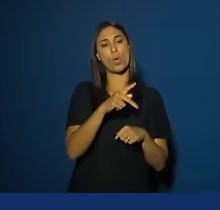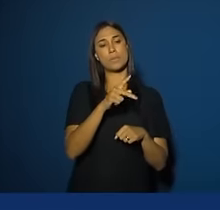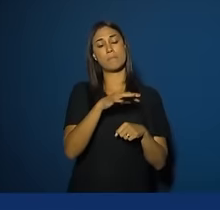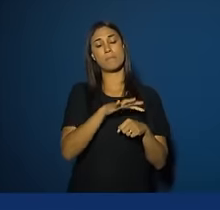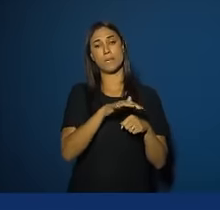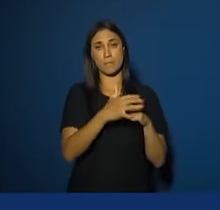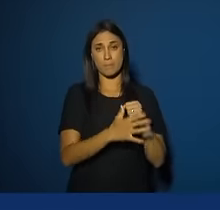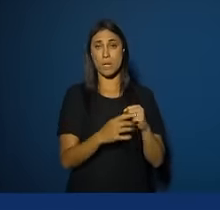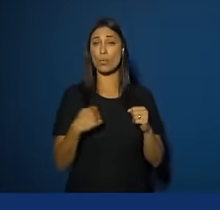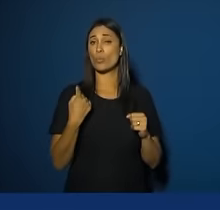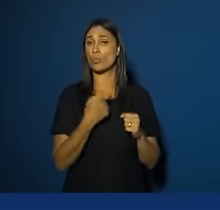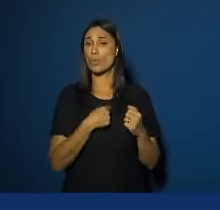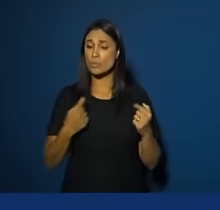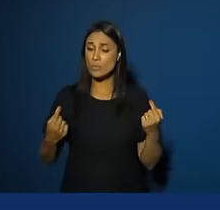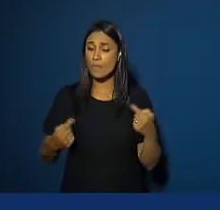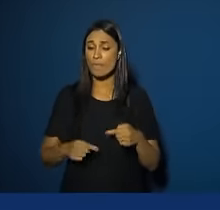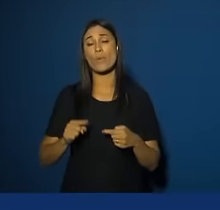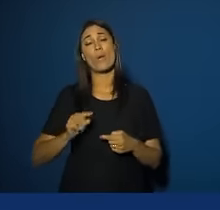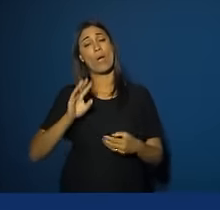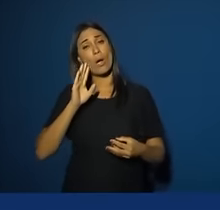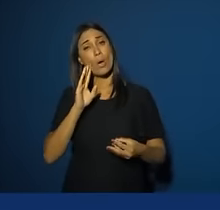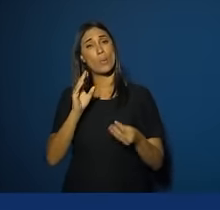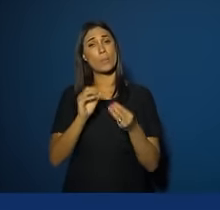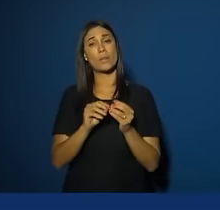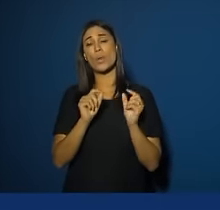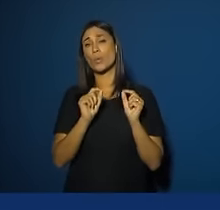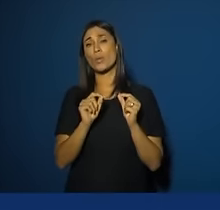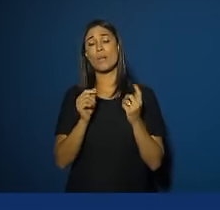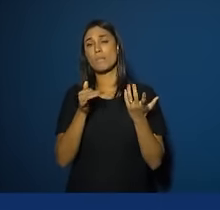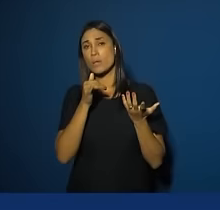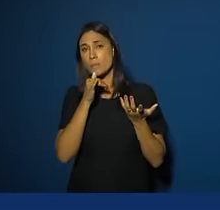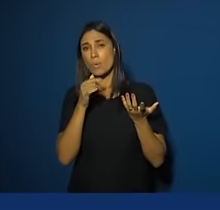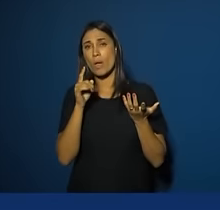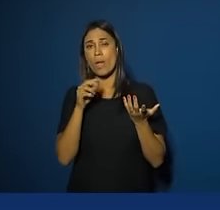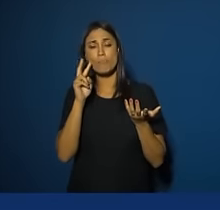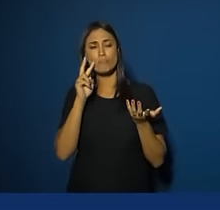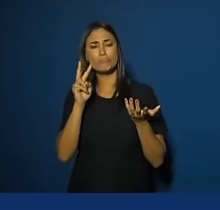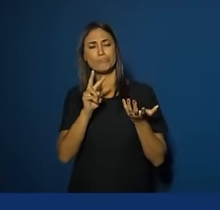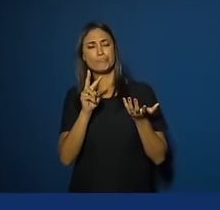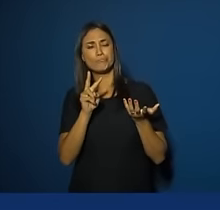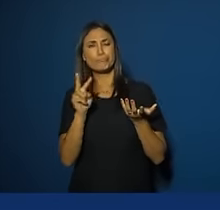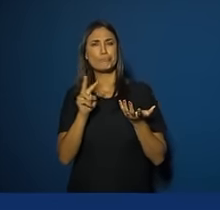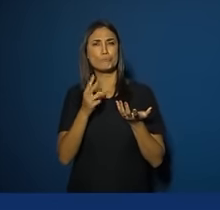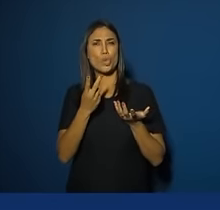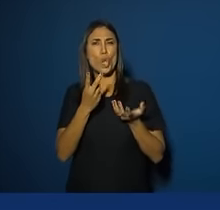o desafio nosso é entender quem está... Aí sim, realmente olhando com uma visão de